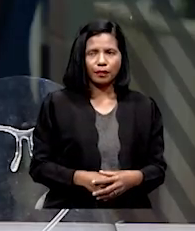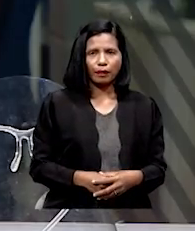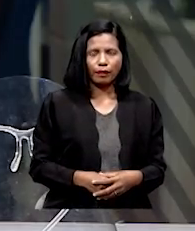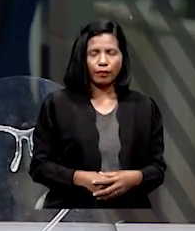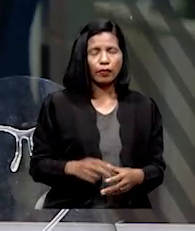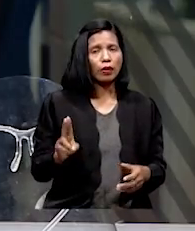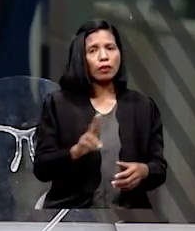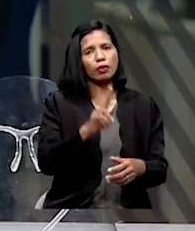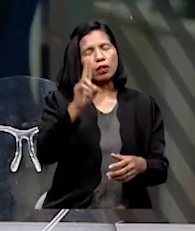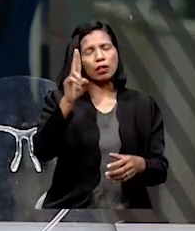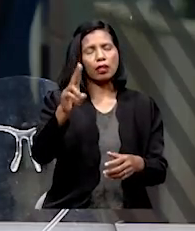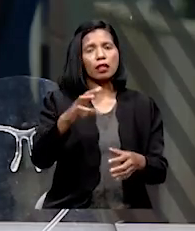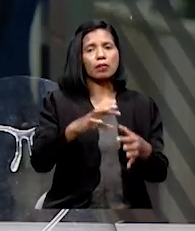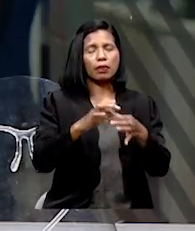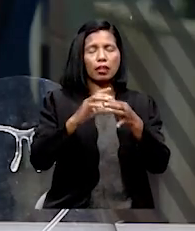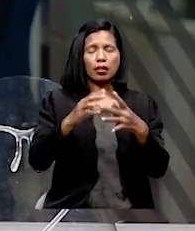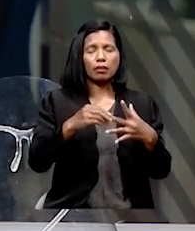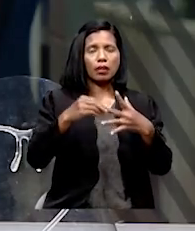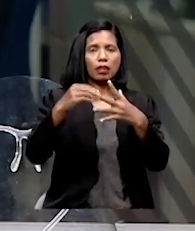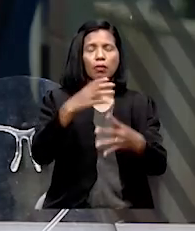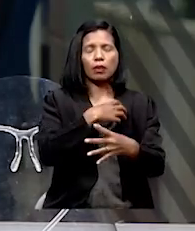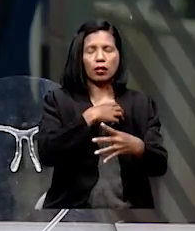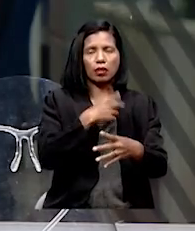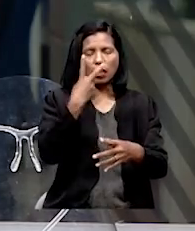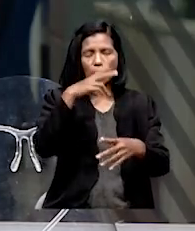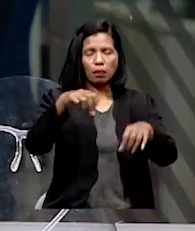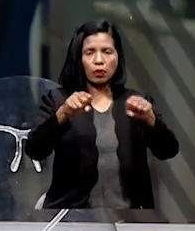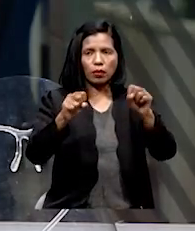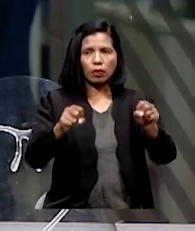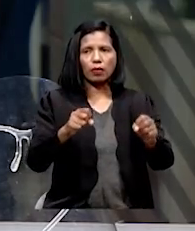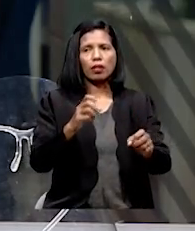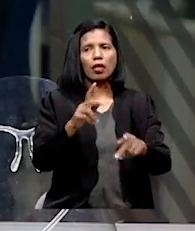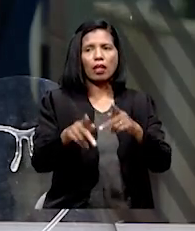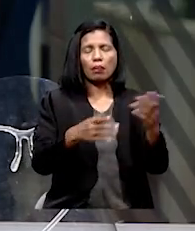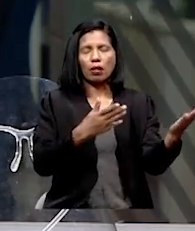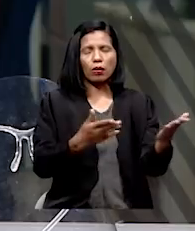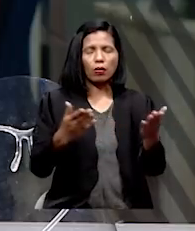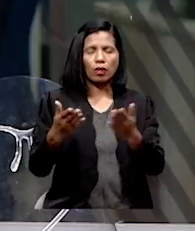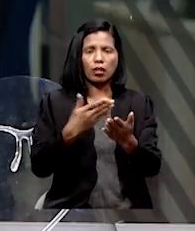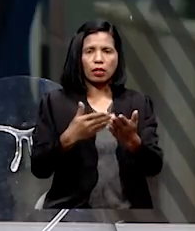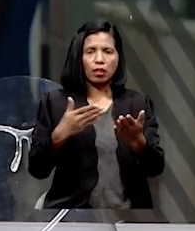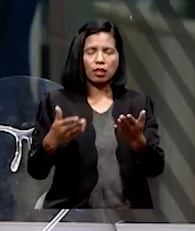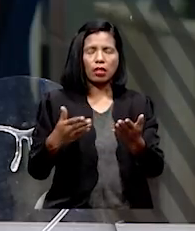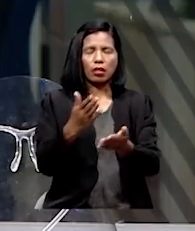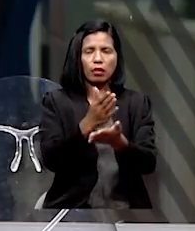Unidade Especial Polícia alopa ser vista para motorizada, rua de Prevene, em Malorissa, São Croate.